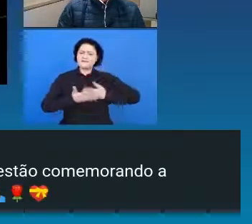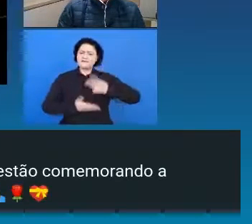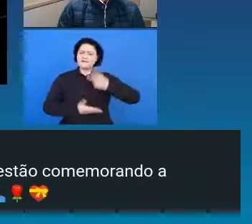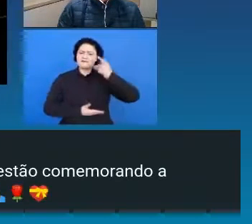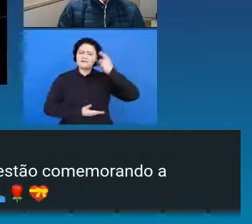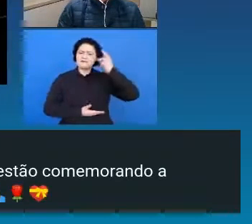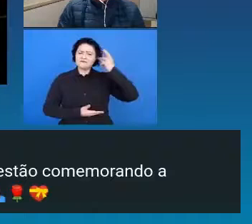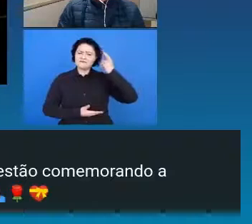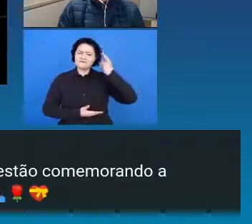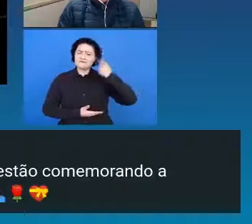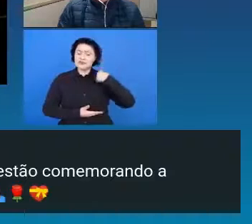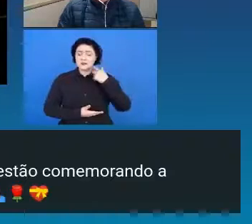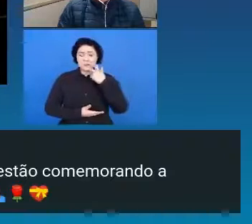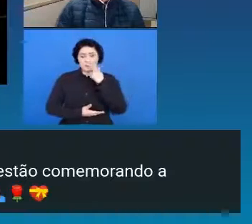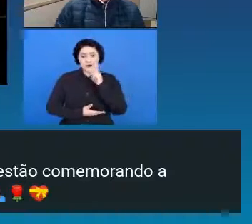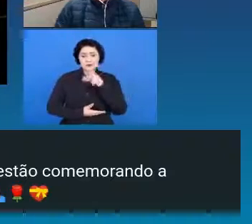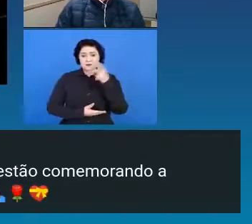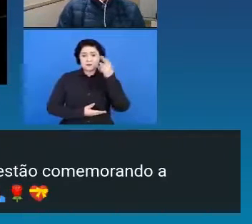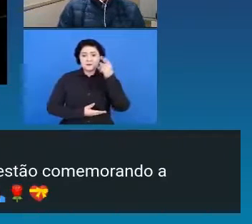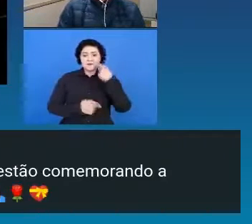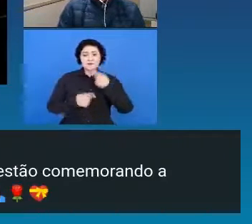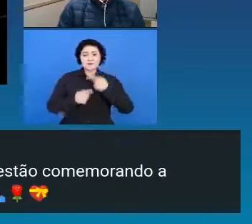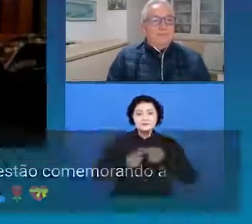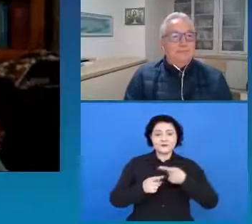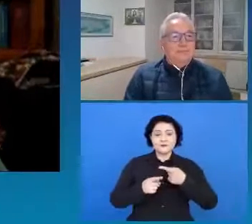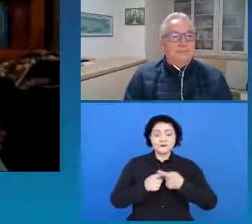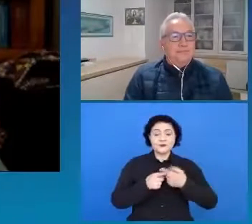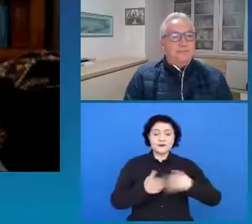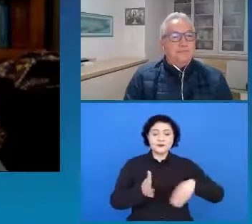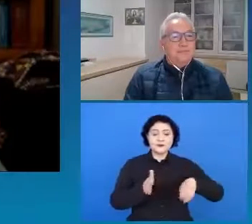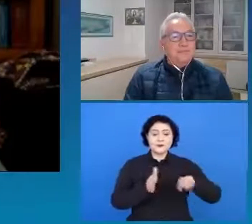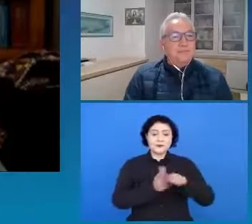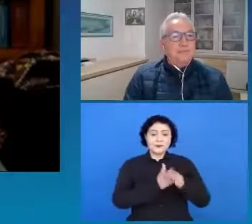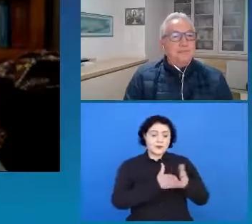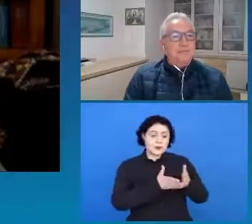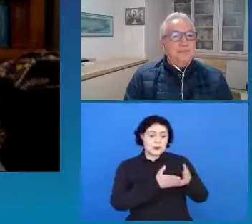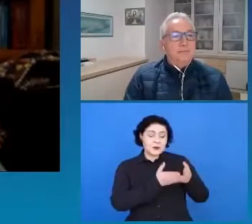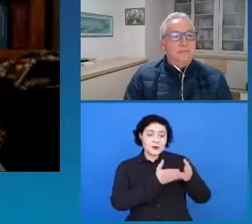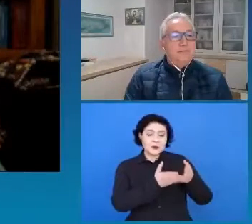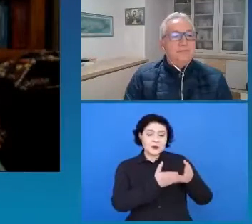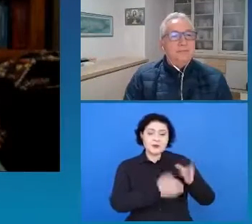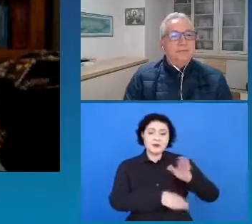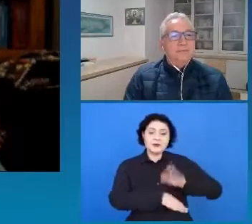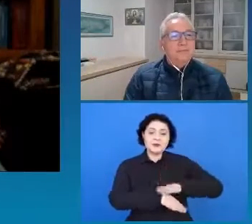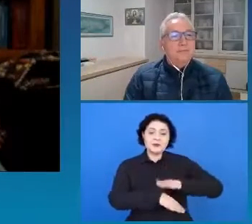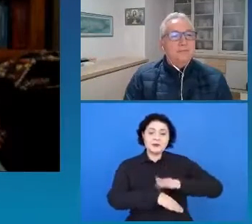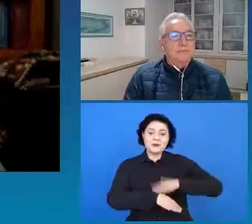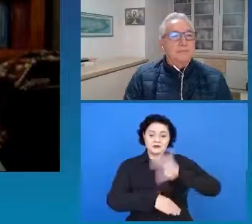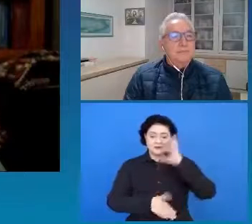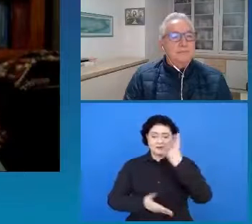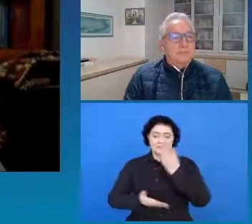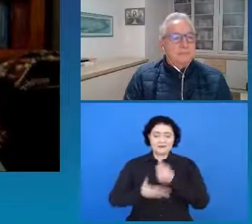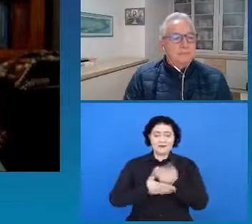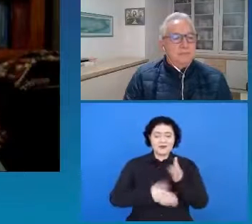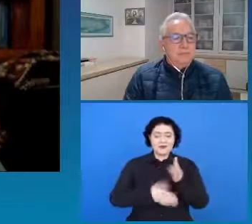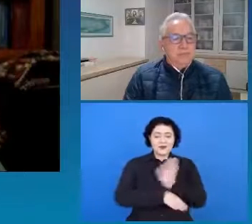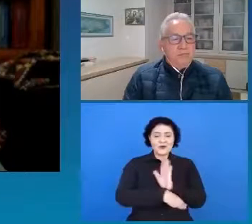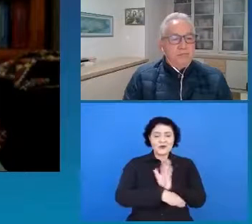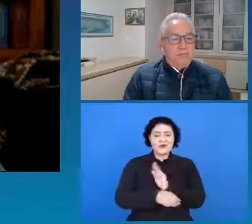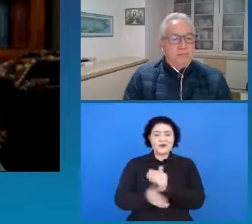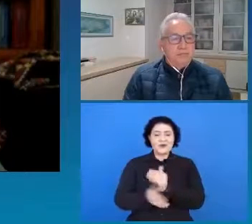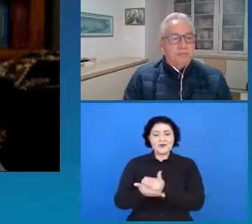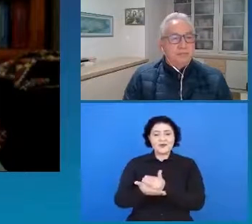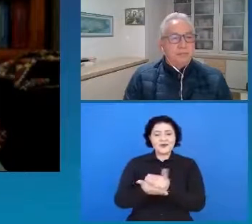Malena não sei de que ano que ele é mas partida e chegada que virou também Um Momento Espírita filmes ele